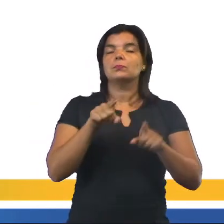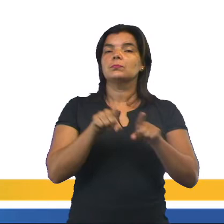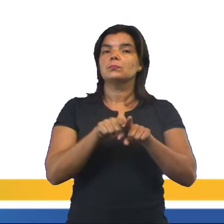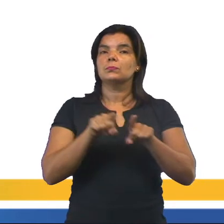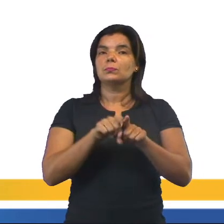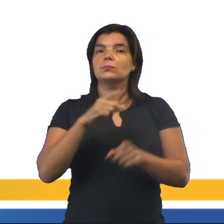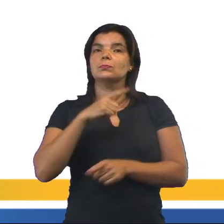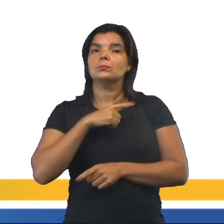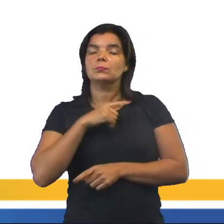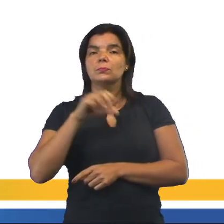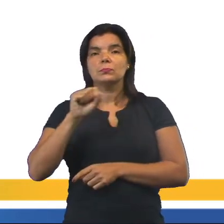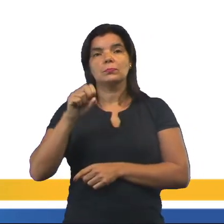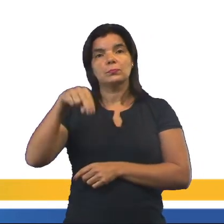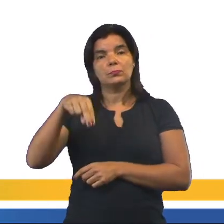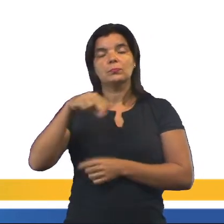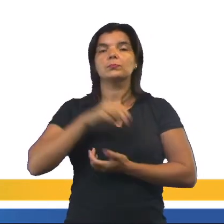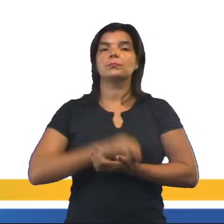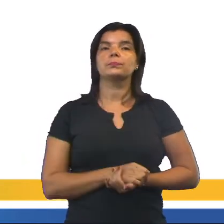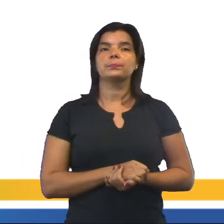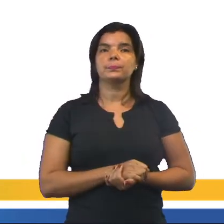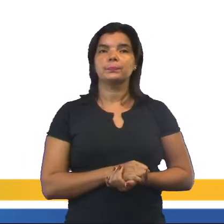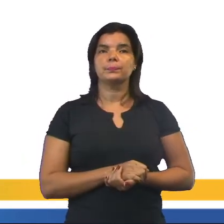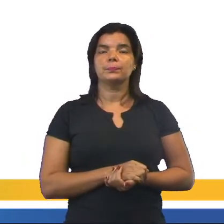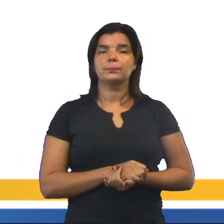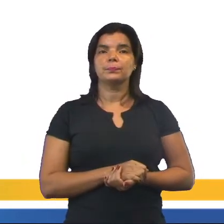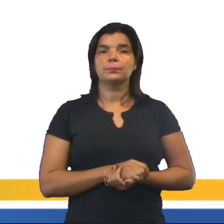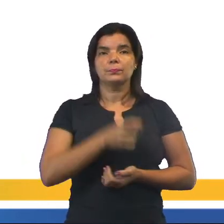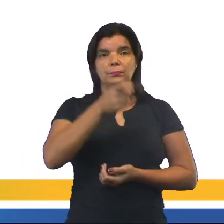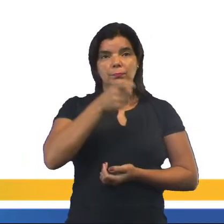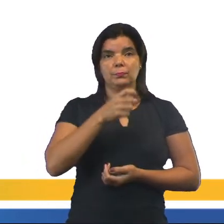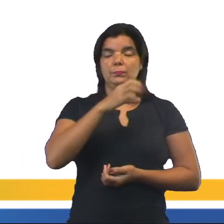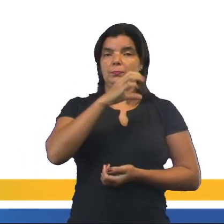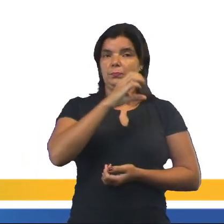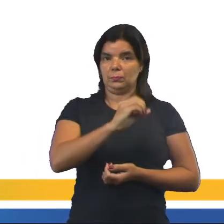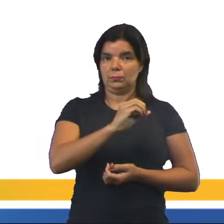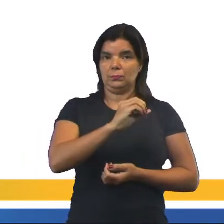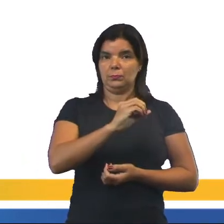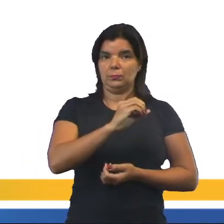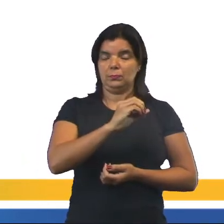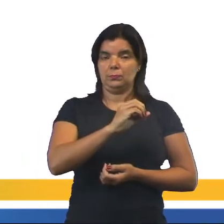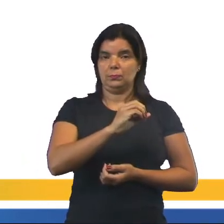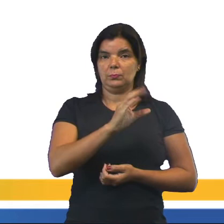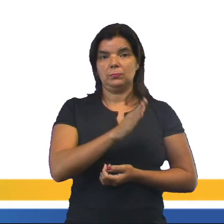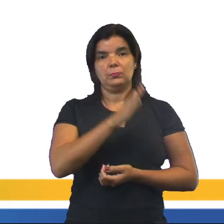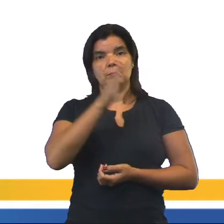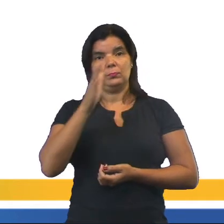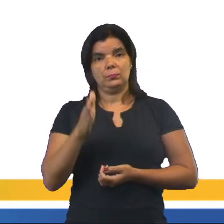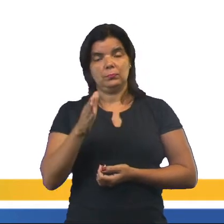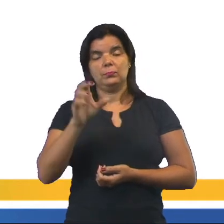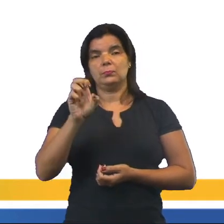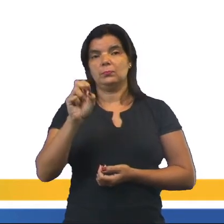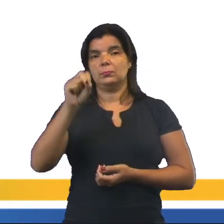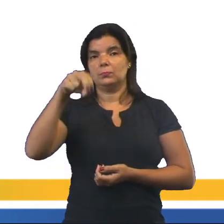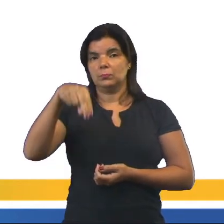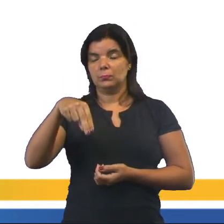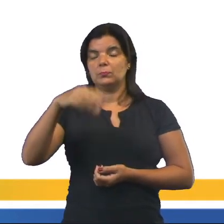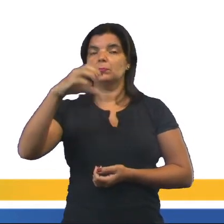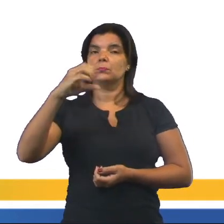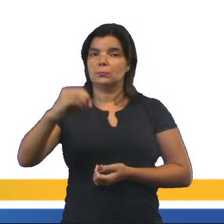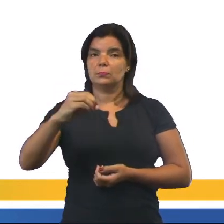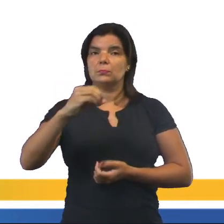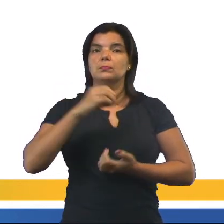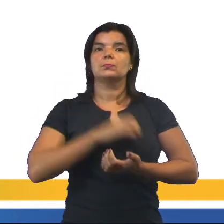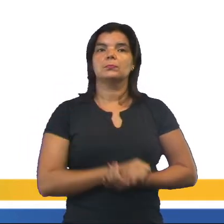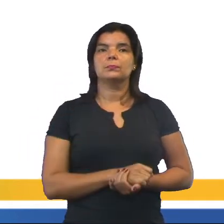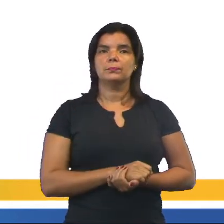e obtenho lá no meu seno de x. Então, no meu x eu vou ter 0, com certeza, o meu